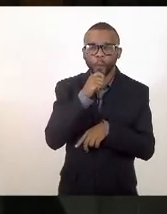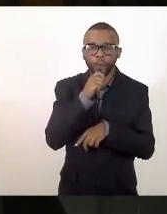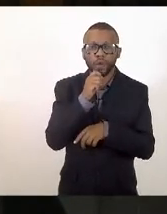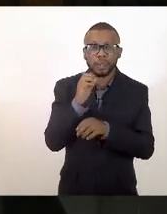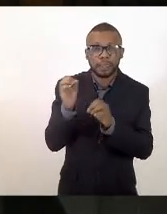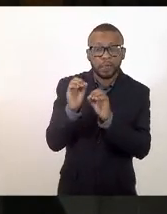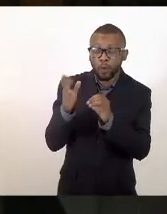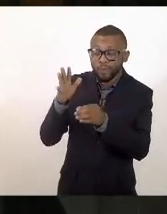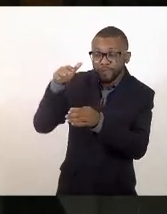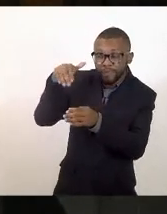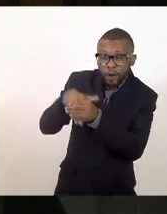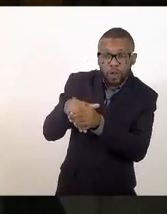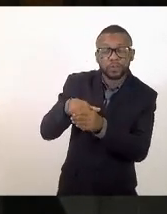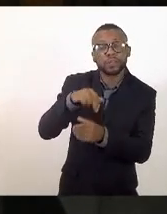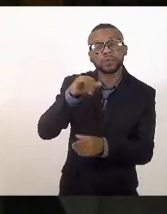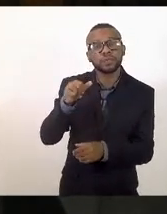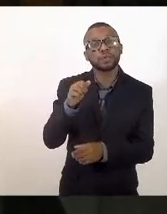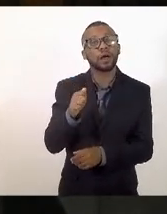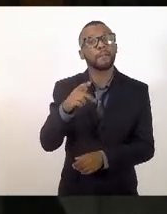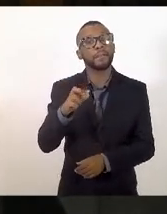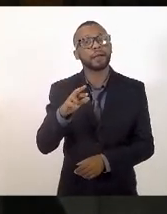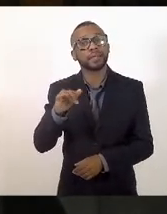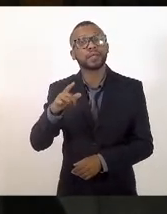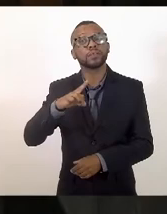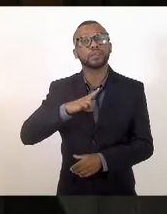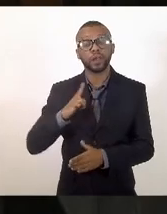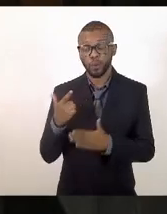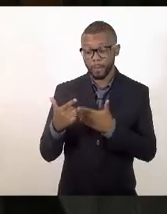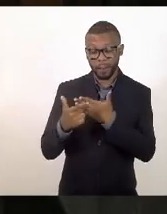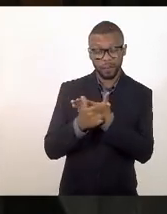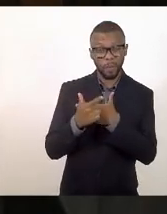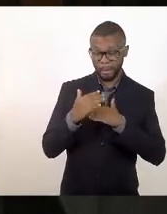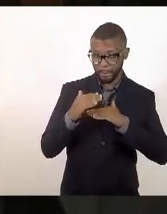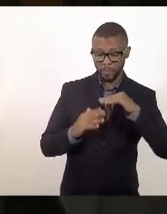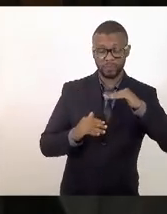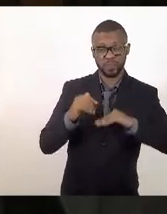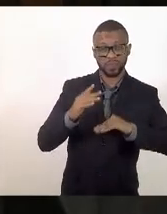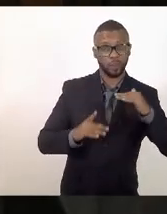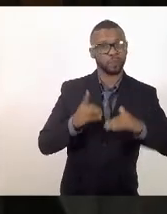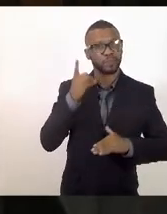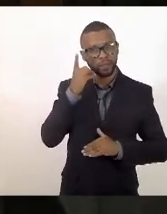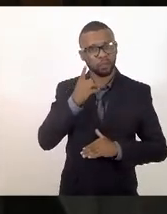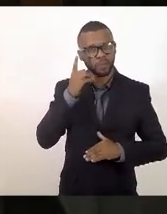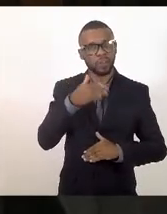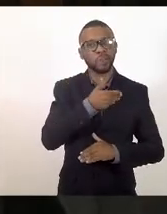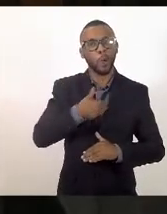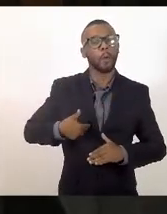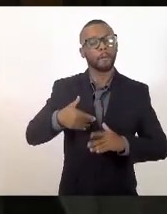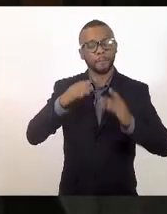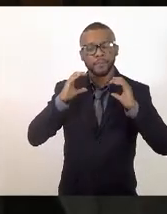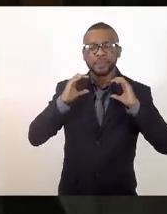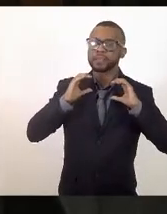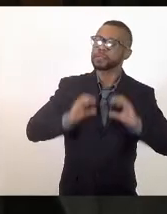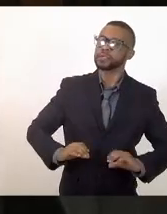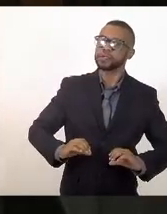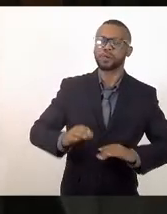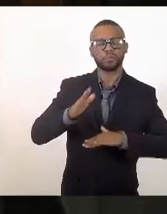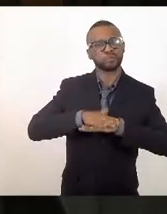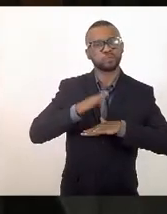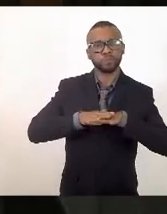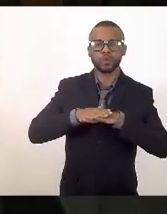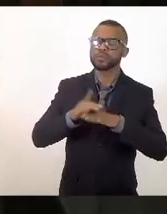voto em Japeri, eu tenho o dever funcional, eu tenho o dever como deputado estadual, como cidadão, de fazer